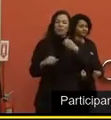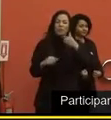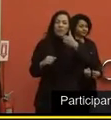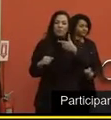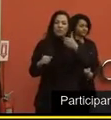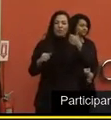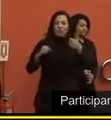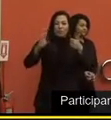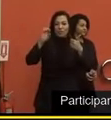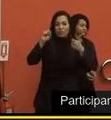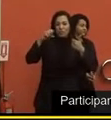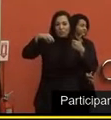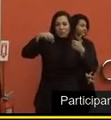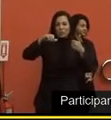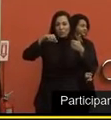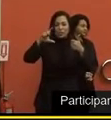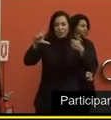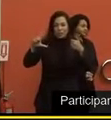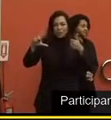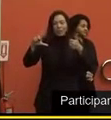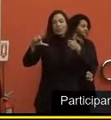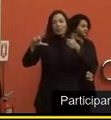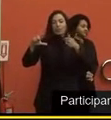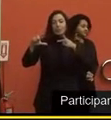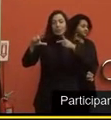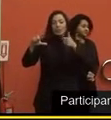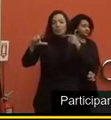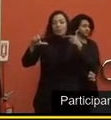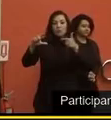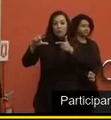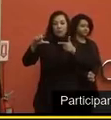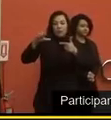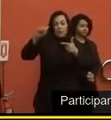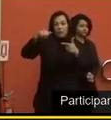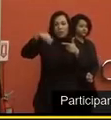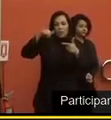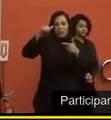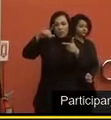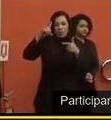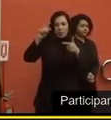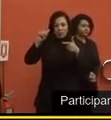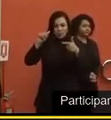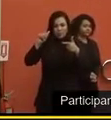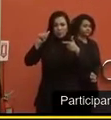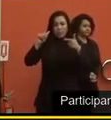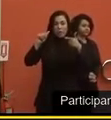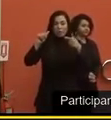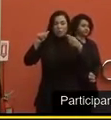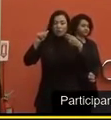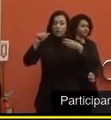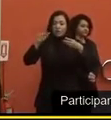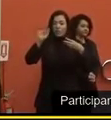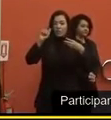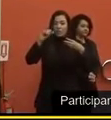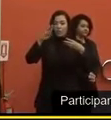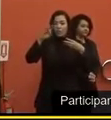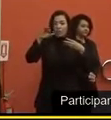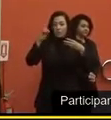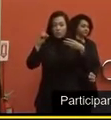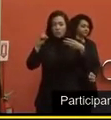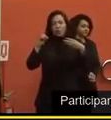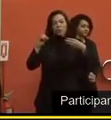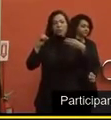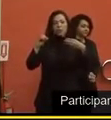Ismael Augusto Cirieiro Monteiro, Amanda de Menezes Curti, Fábio Silva Cordeiro